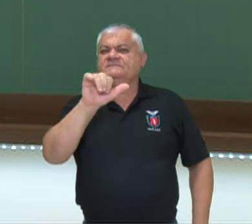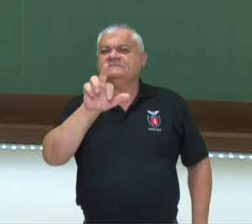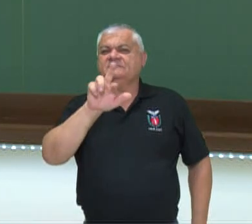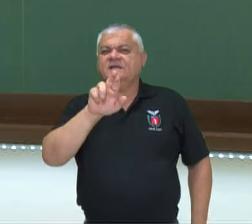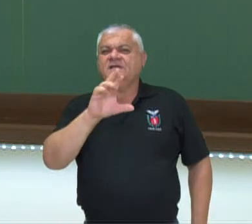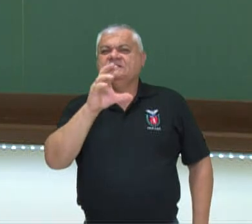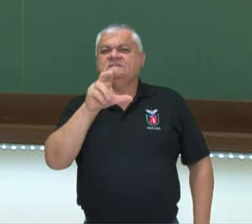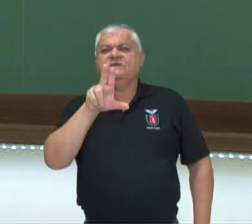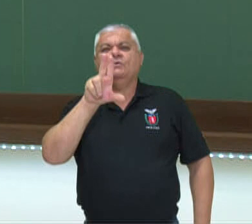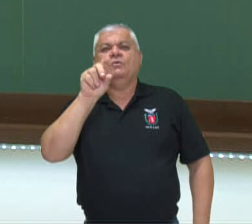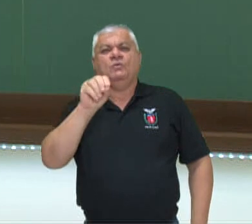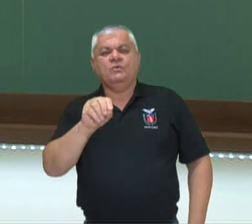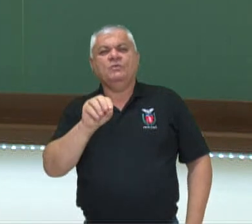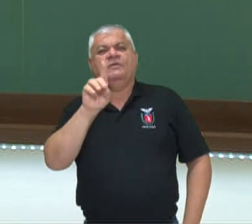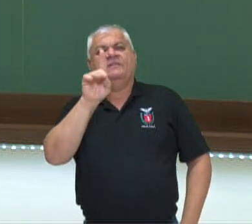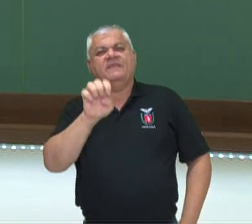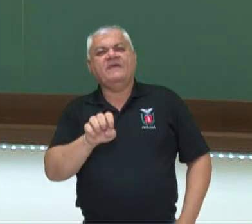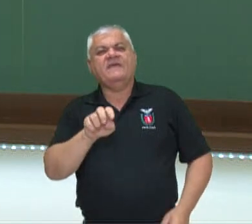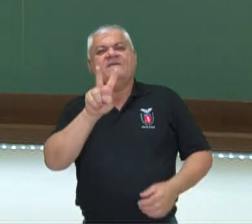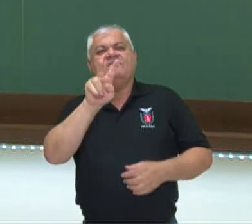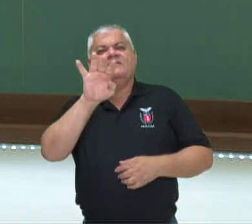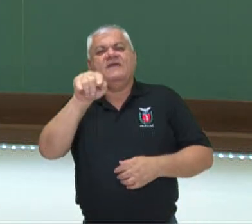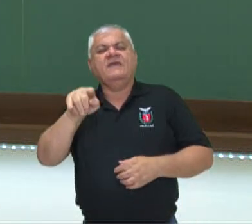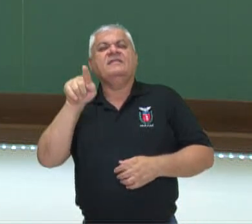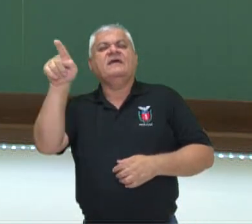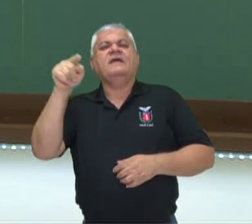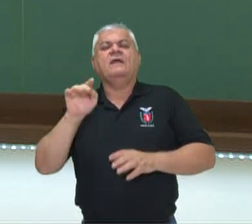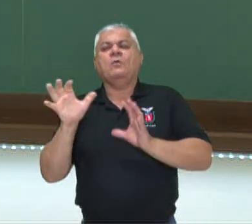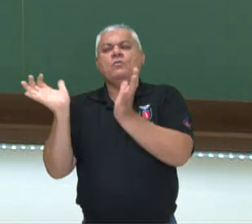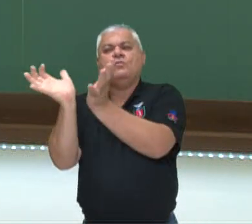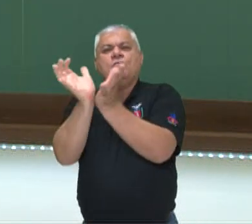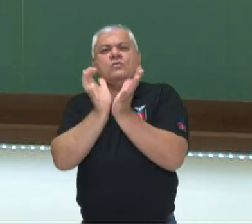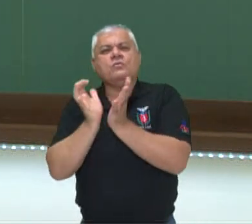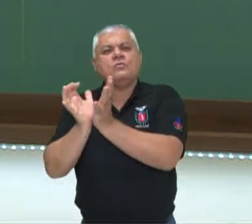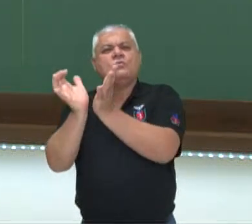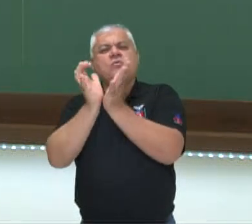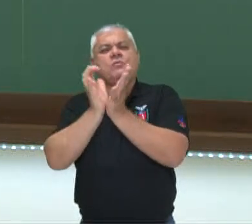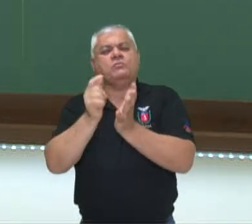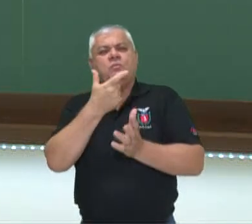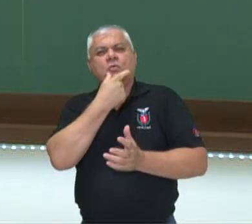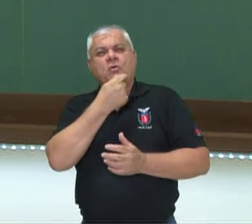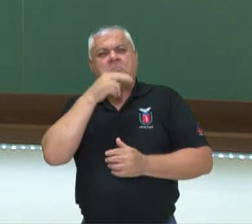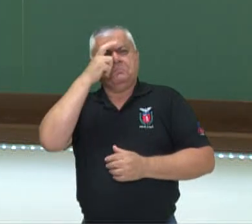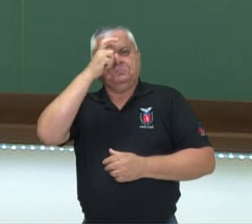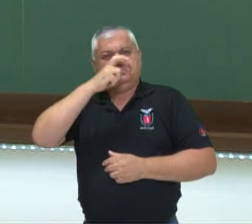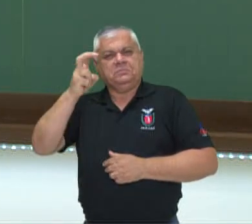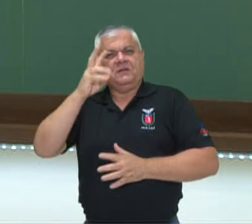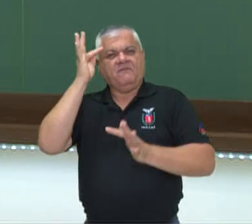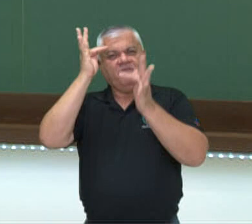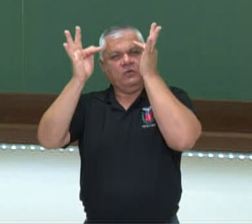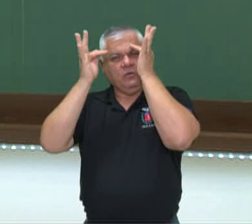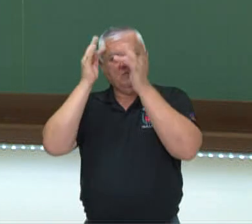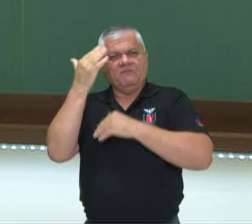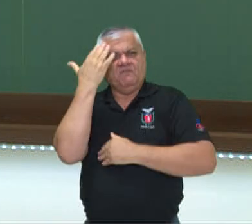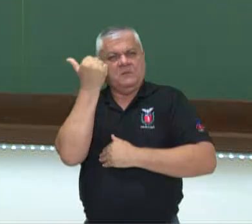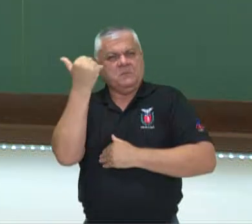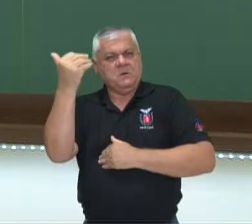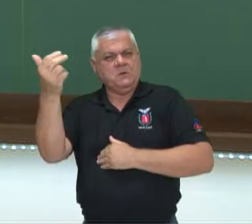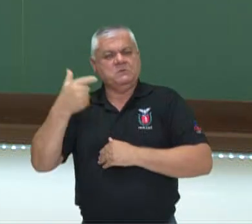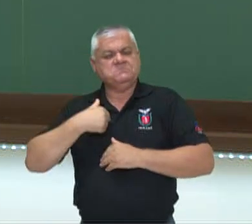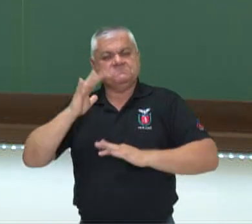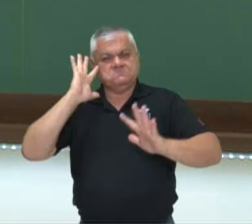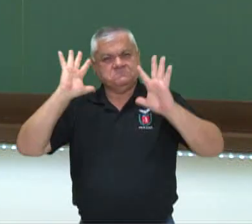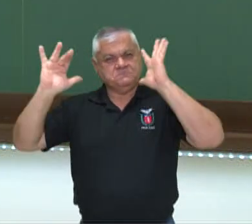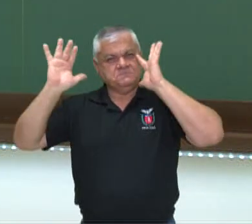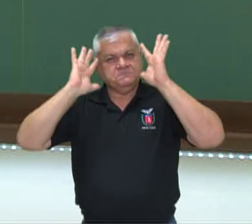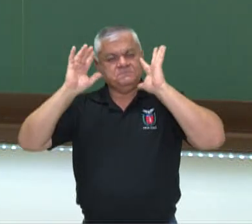Viena, que é justamente um grupo de intelectuais, de filósofos, cientistas que vão pensar justamente esse